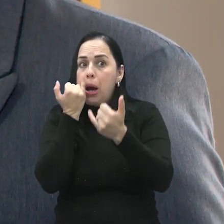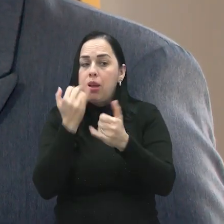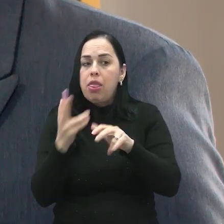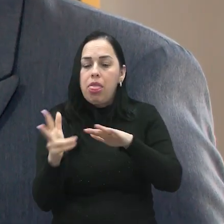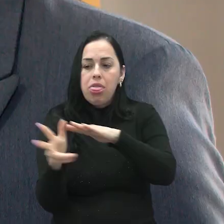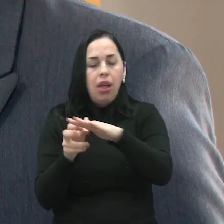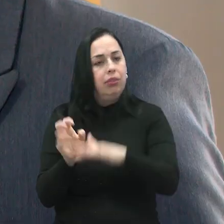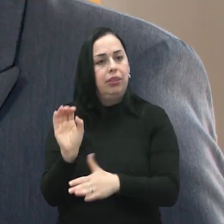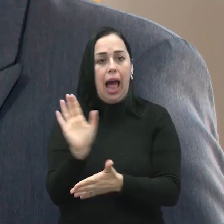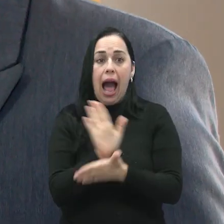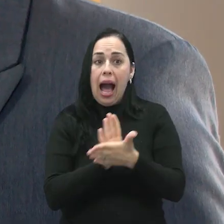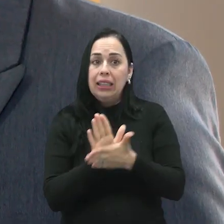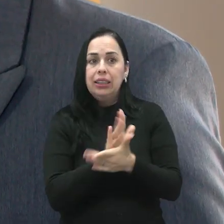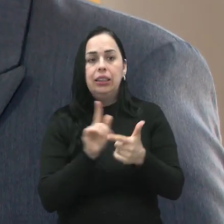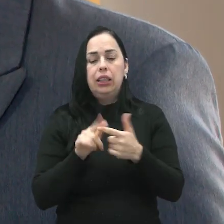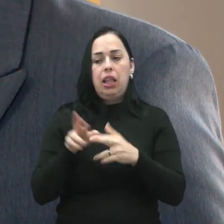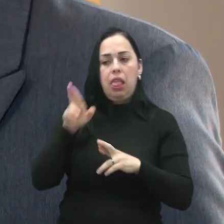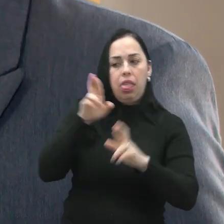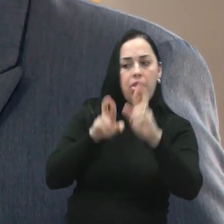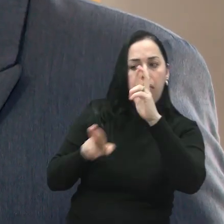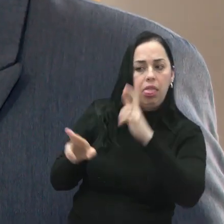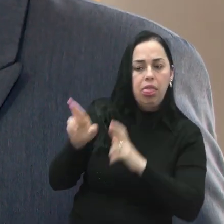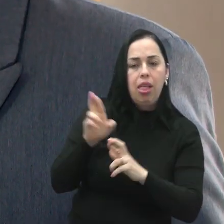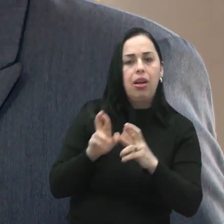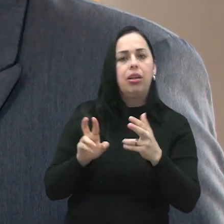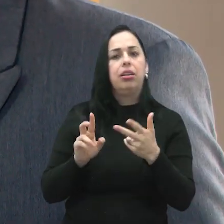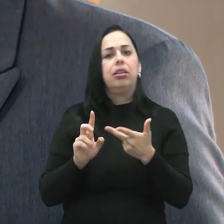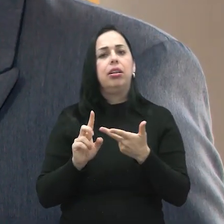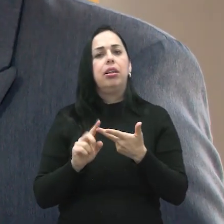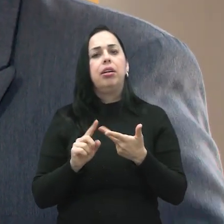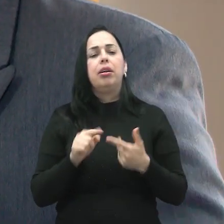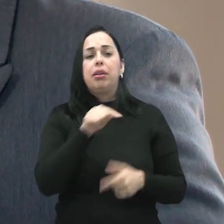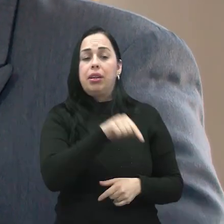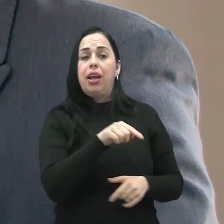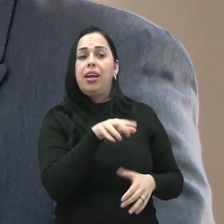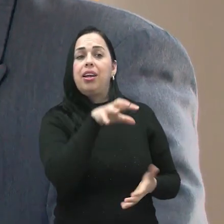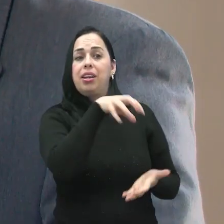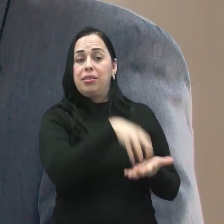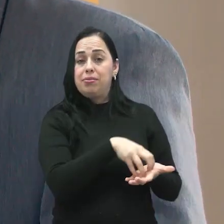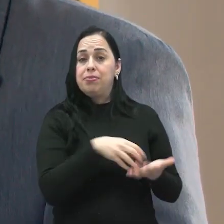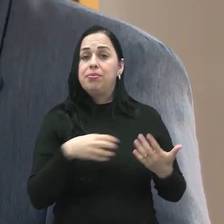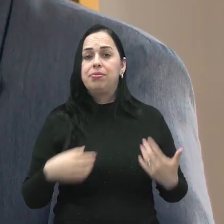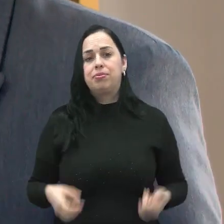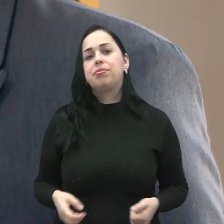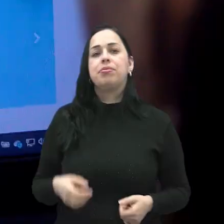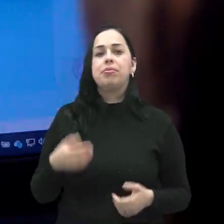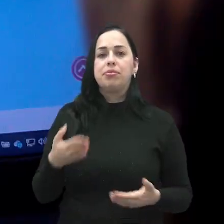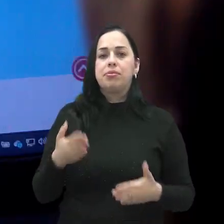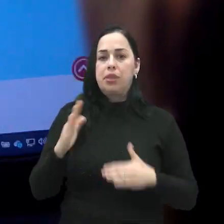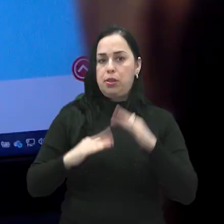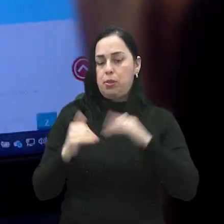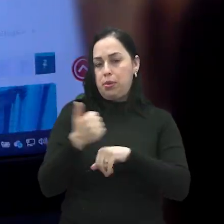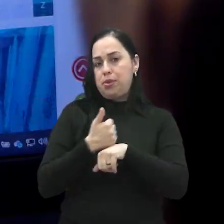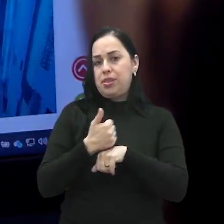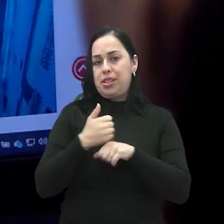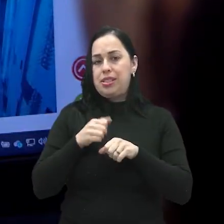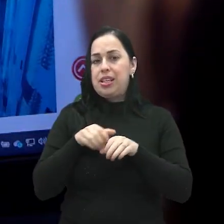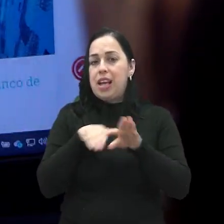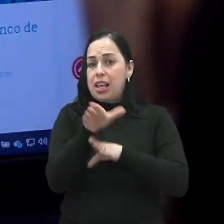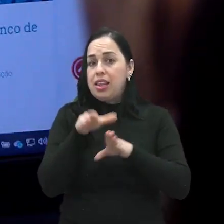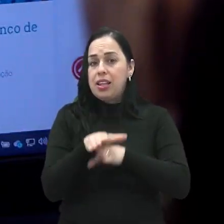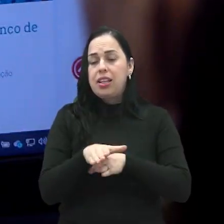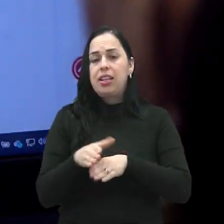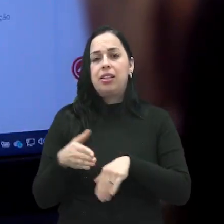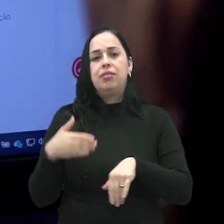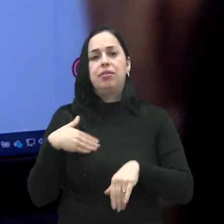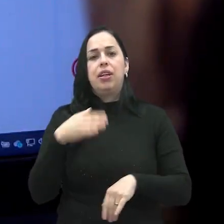ser capturados, monitorados e nem tratados por quem não seja devido. Especialistas reforçam: o